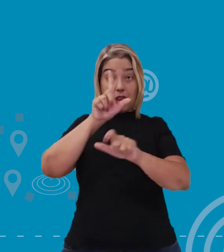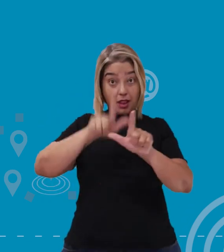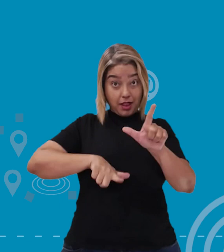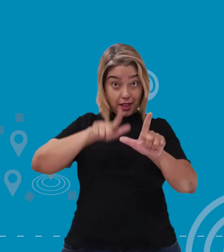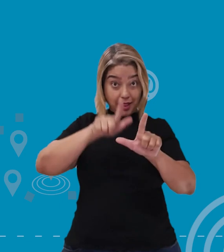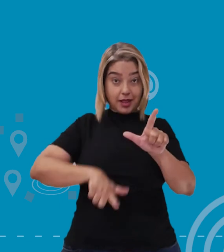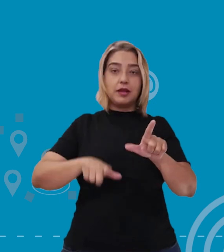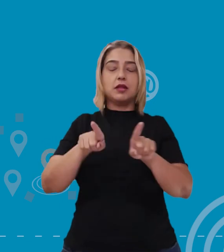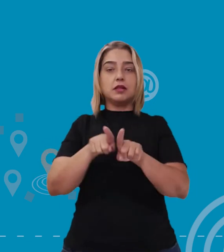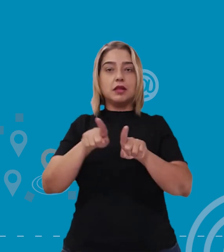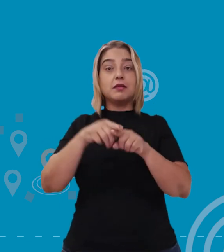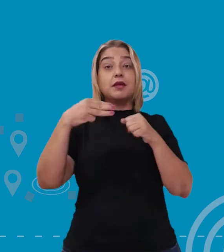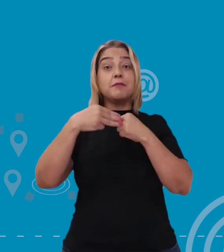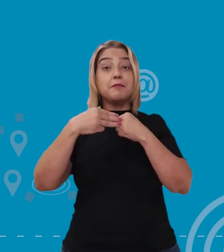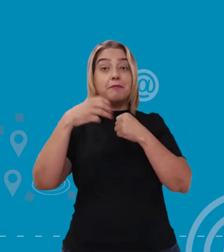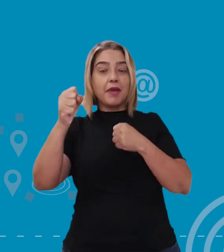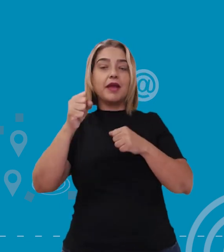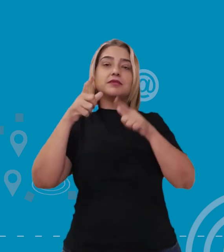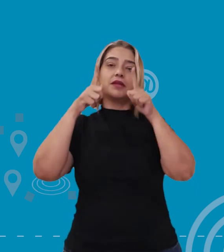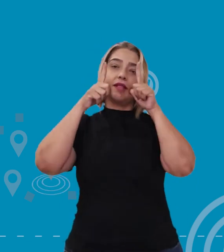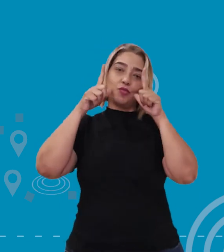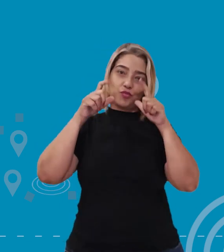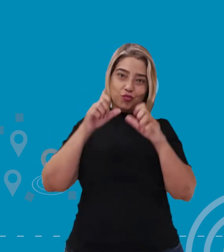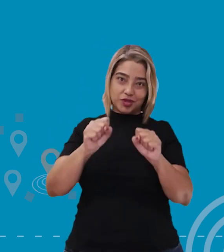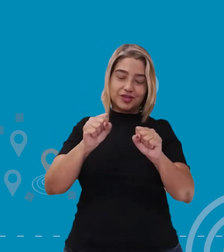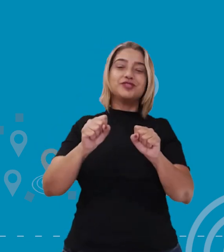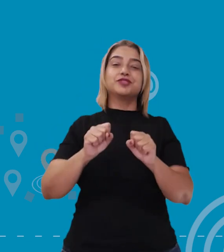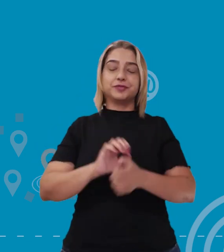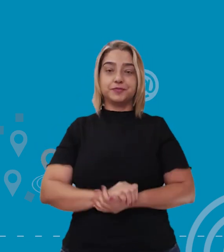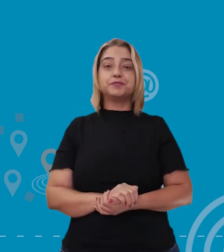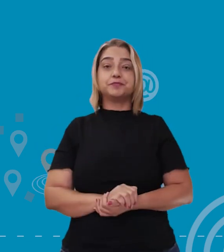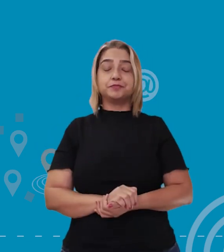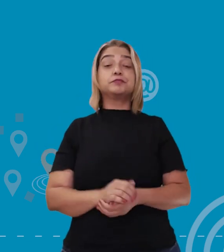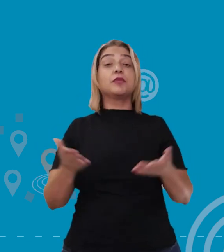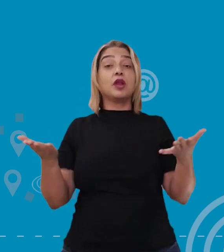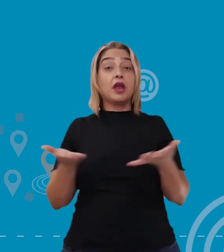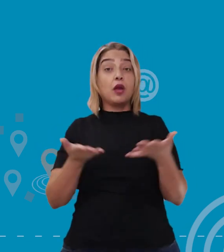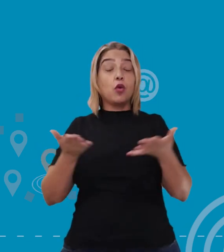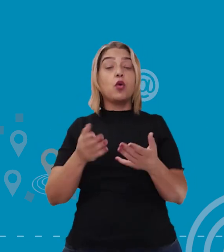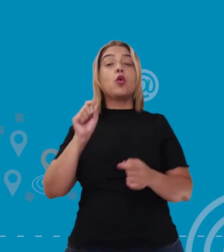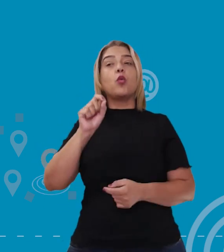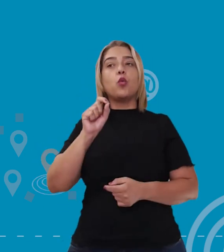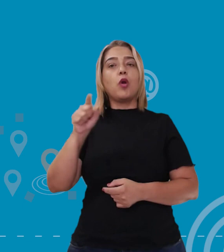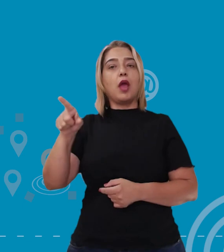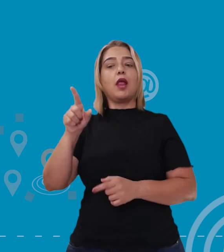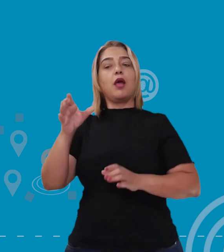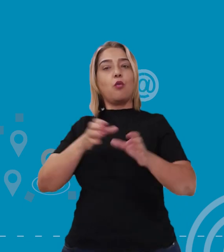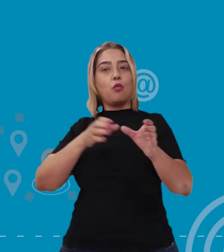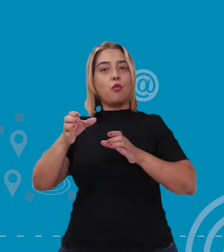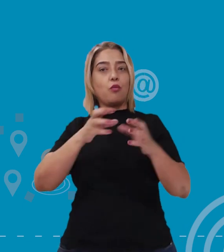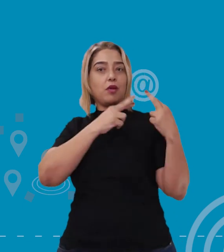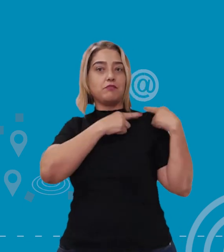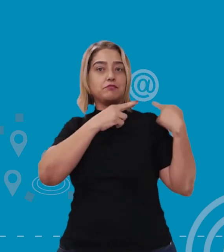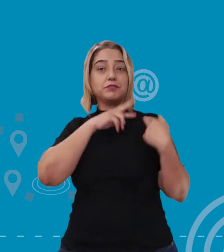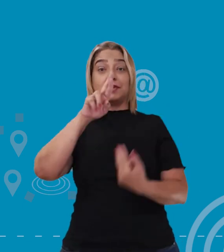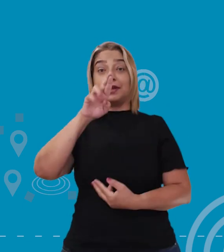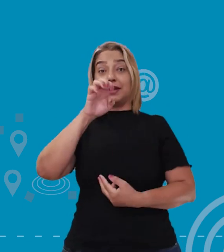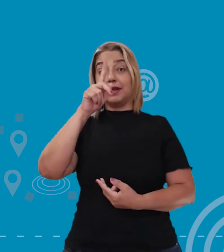em linguística aplicada. Atualmente está à frente da Repensar